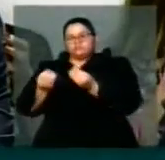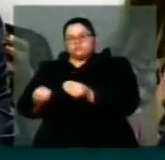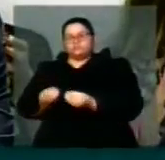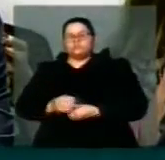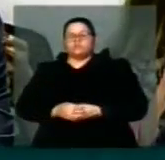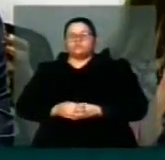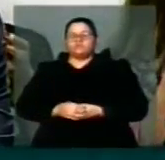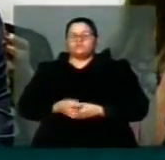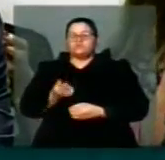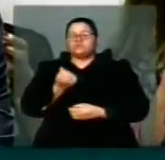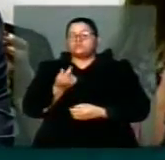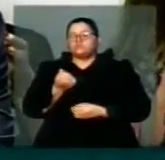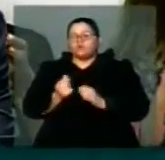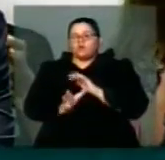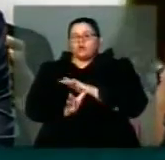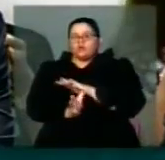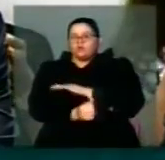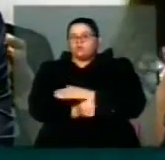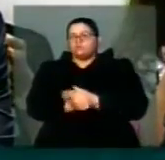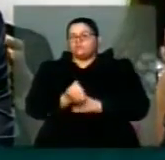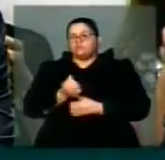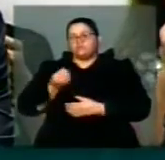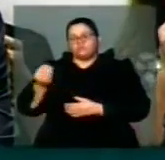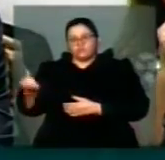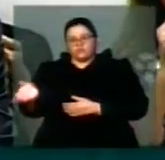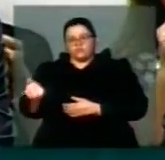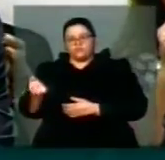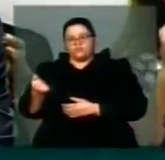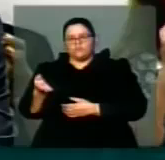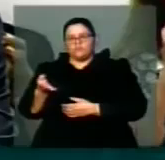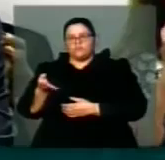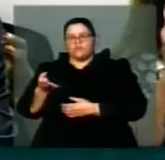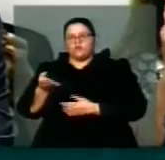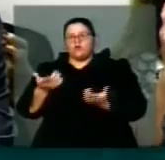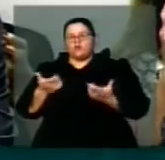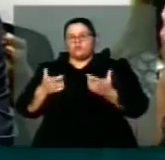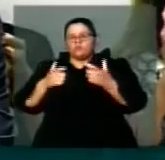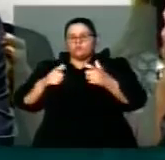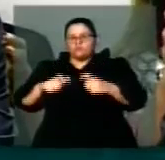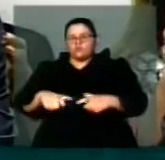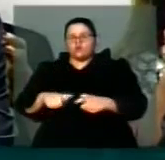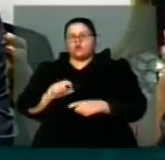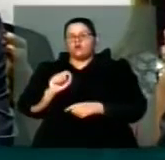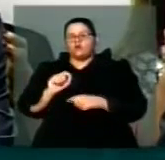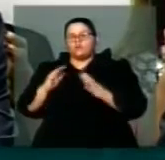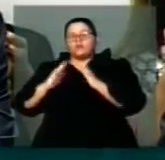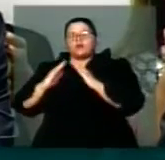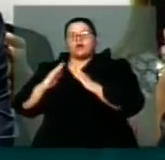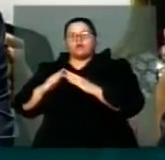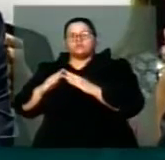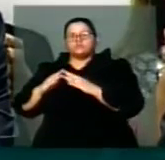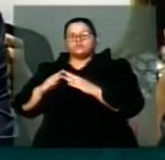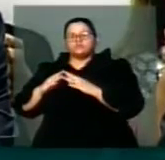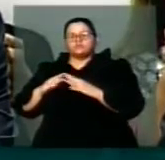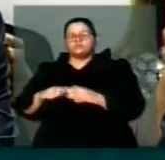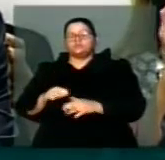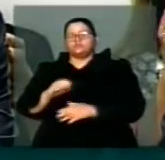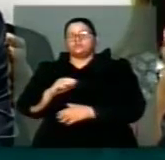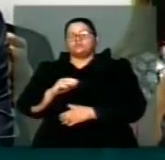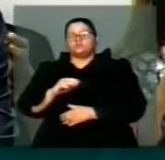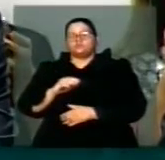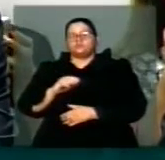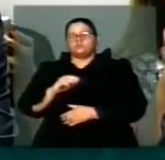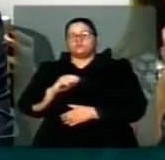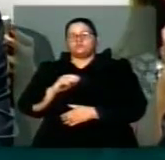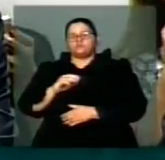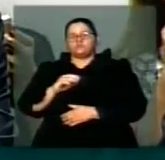entregue recursos a uma casa que ele dizia-se inicialmente que era o condomínio Nova Ipanema, e dava a